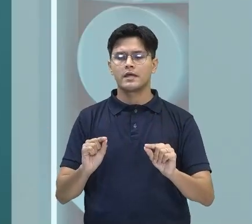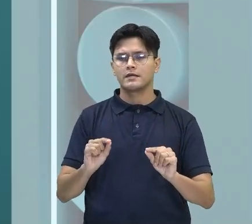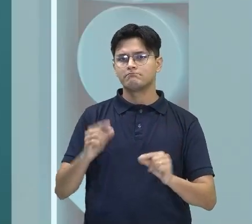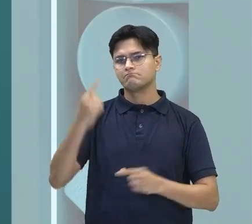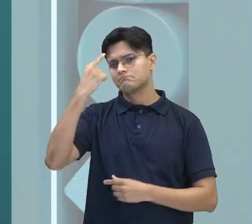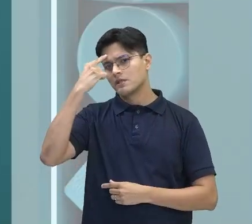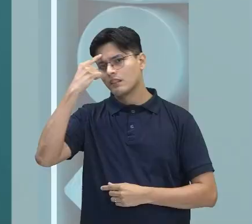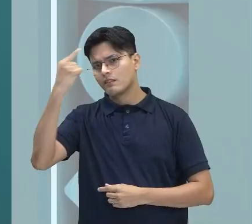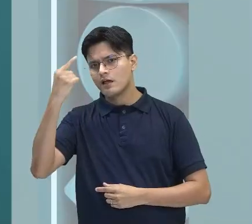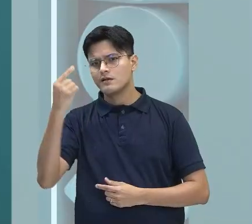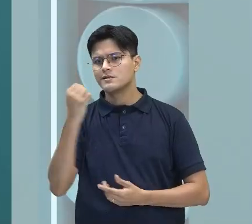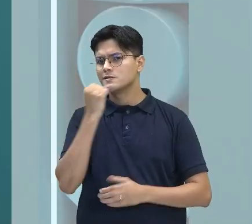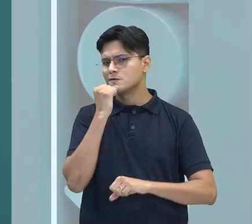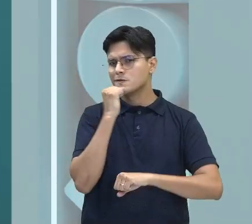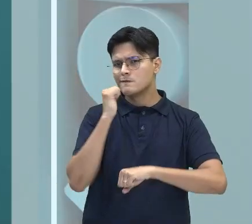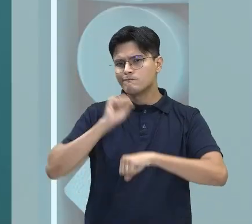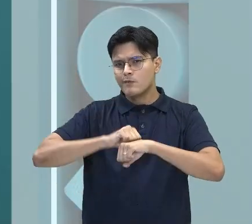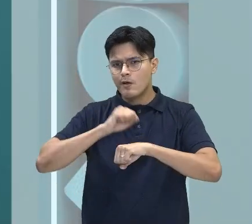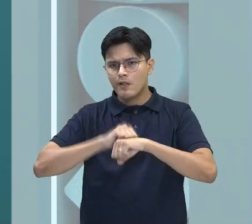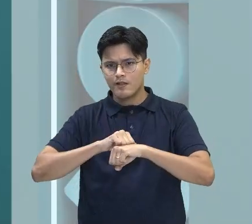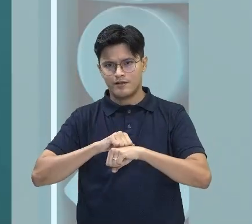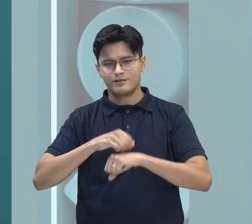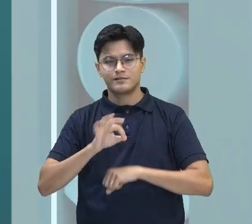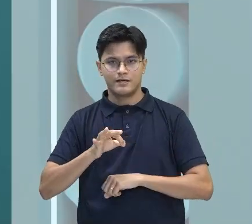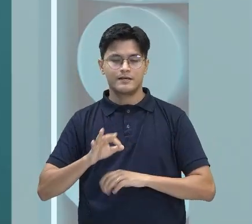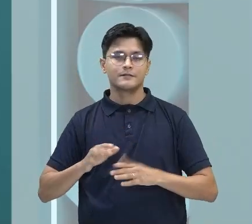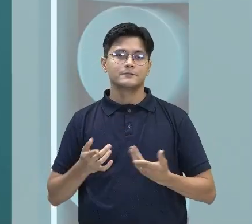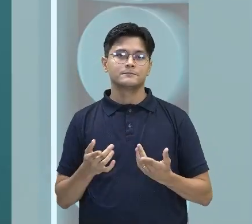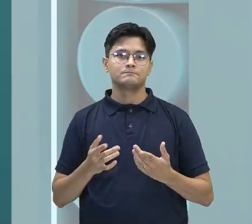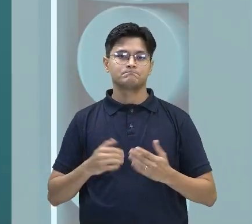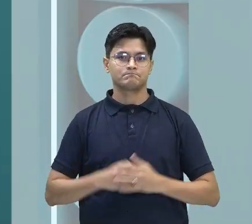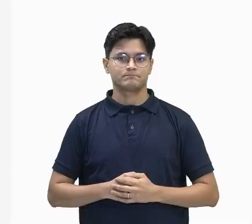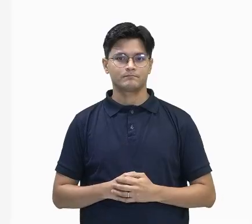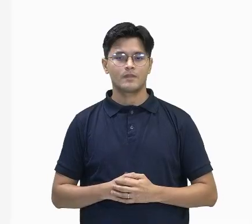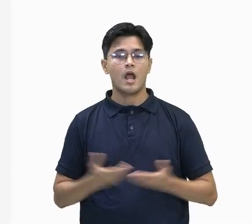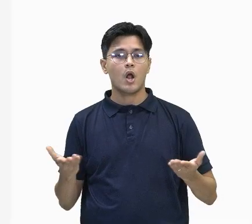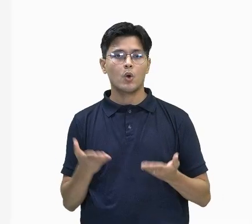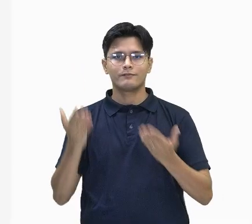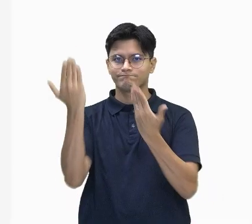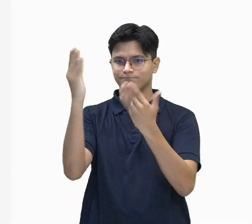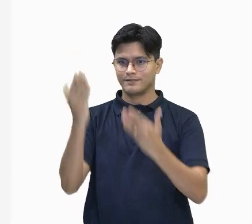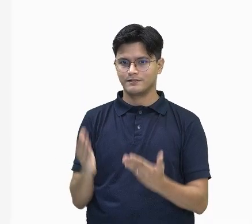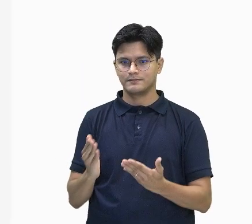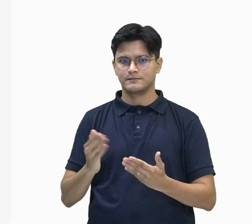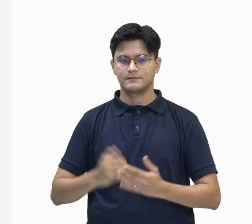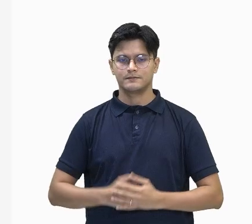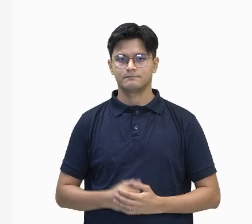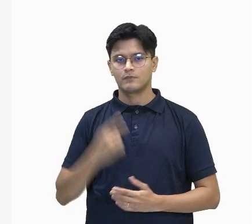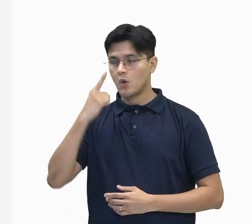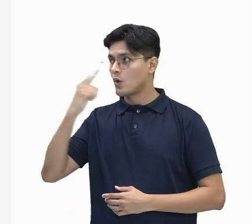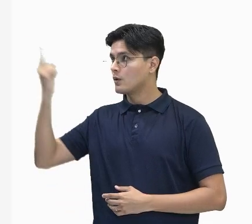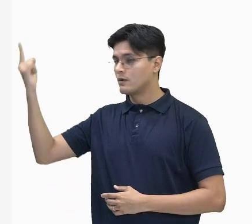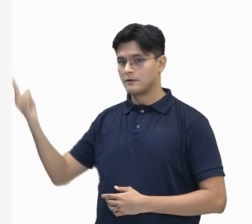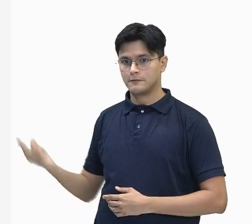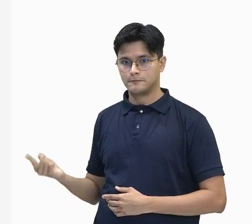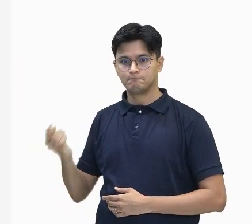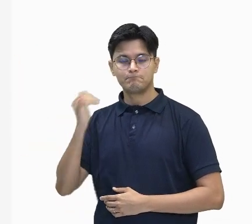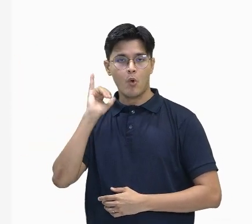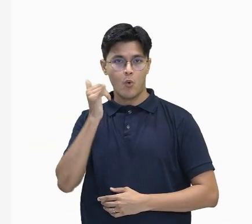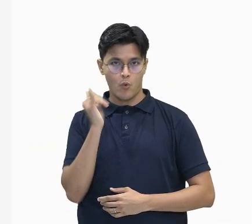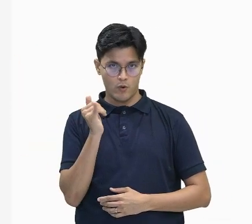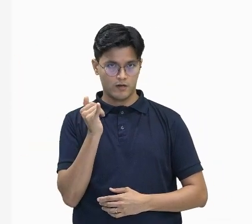superstições que estão aí permeando o conto. Vamos fazer então essa análise aí do conto